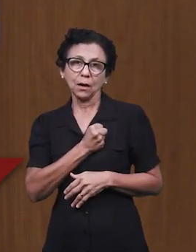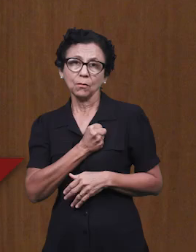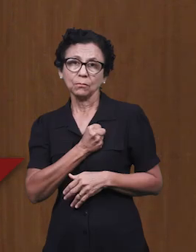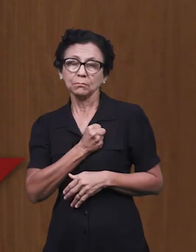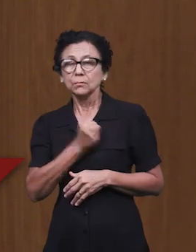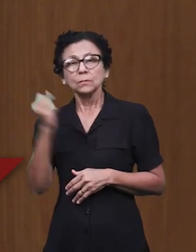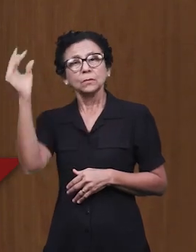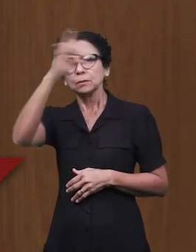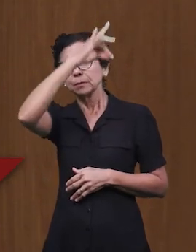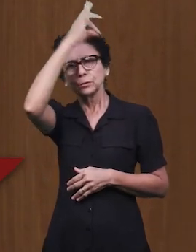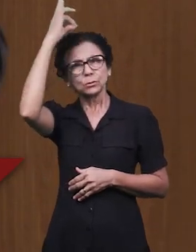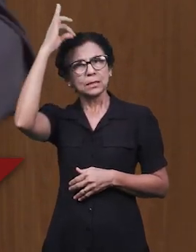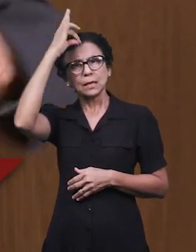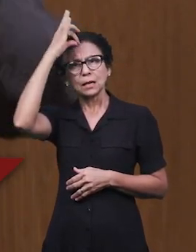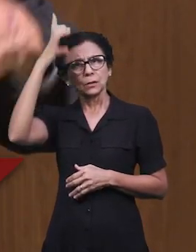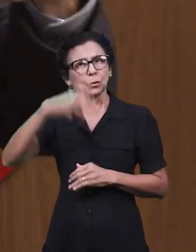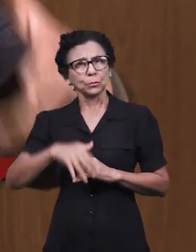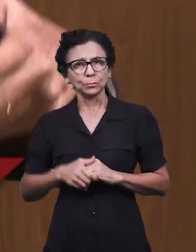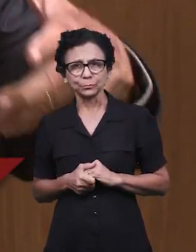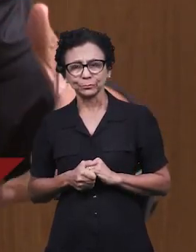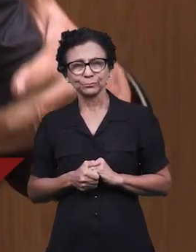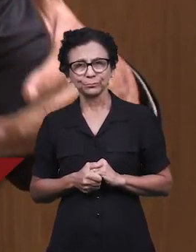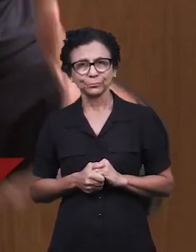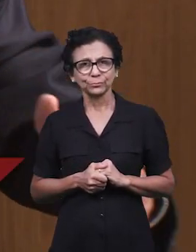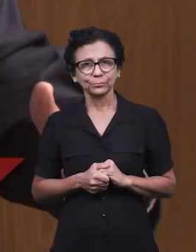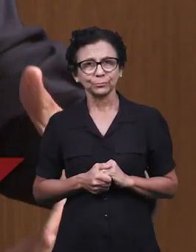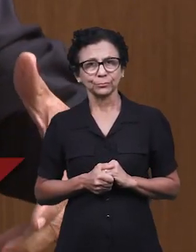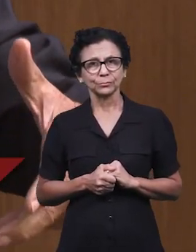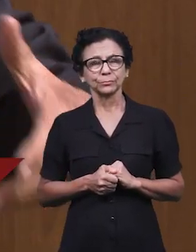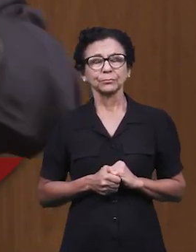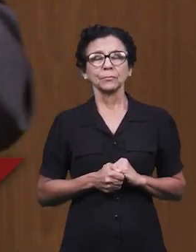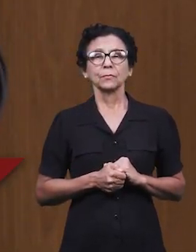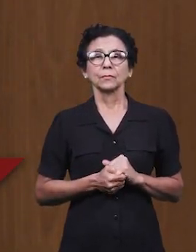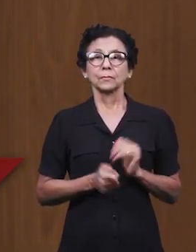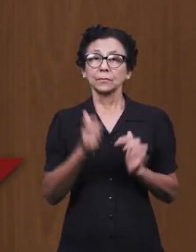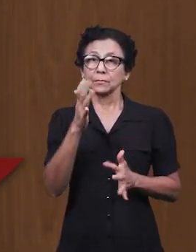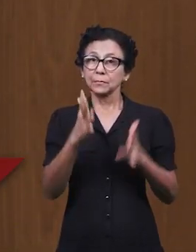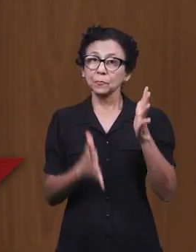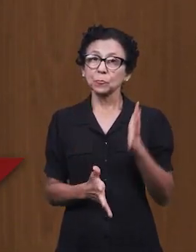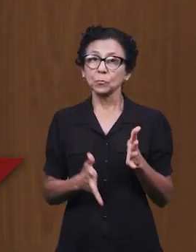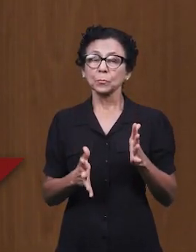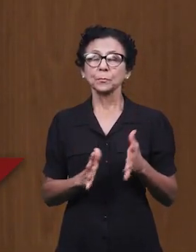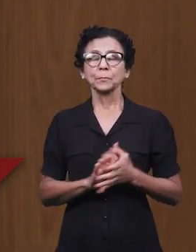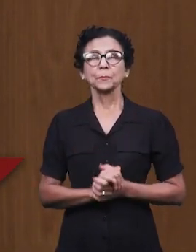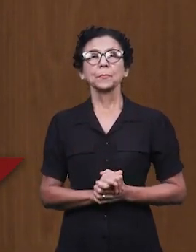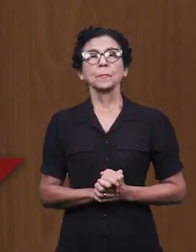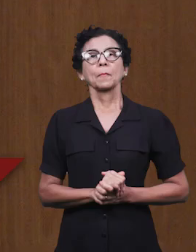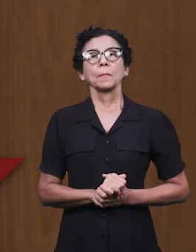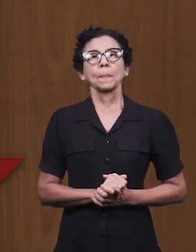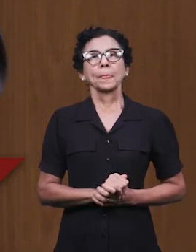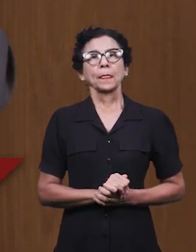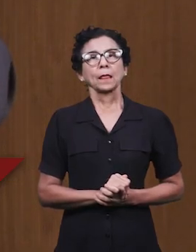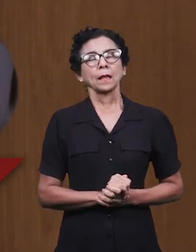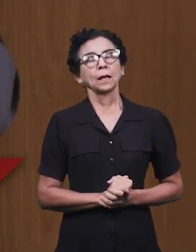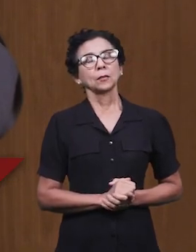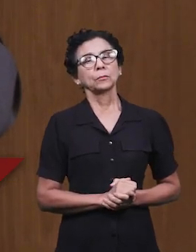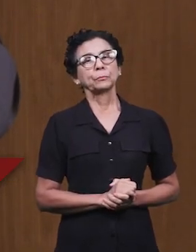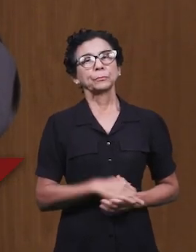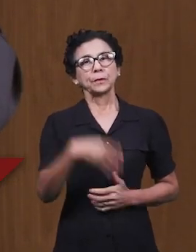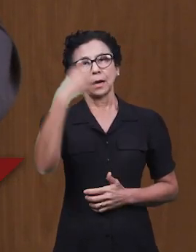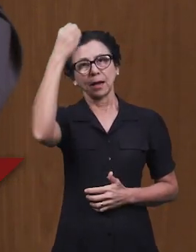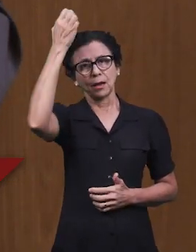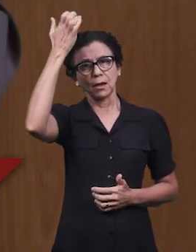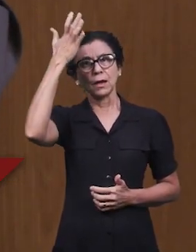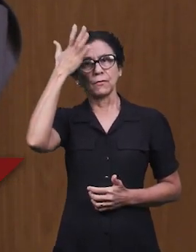não estava com ele, estava com o Espírito Santo que ele derramou. Então, a revelação. Agora, quando ele